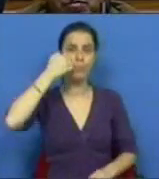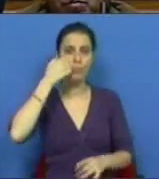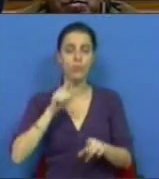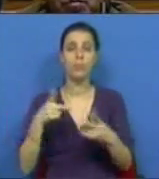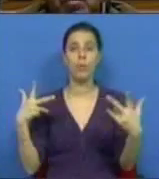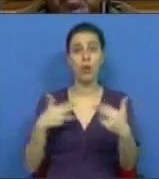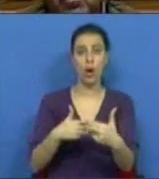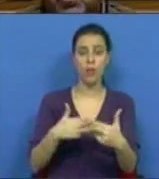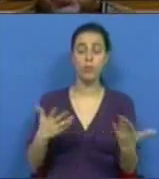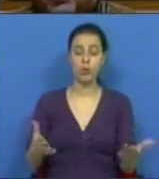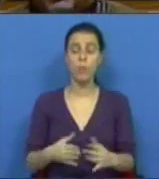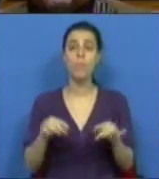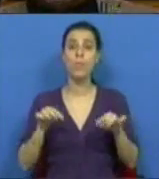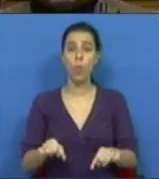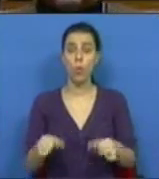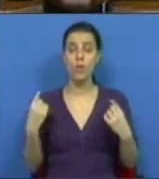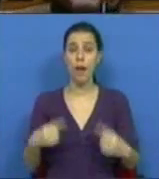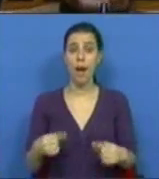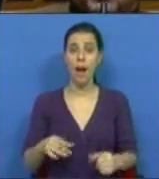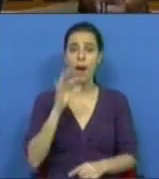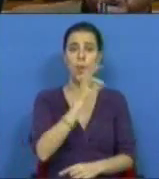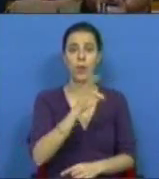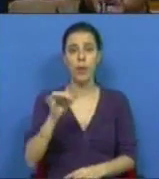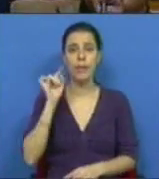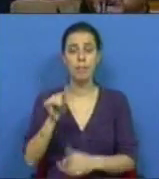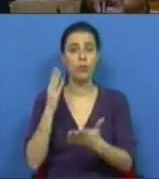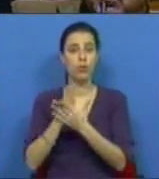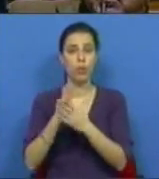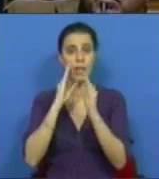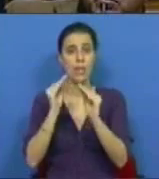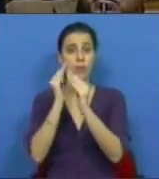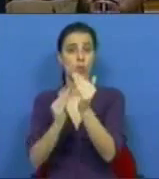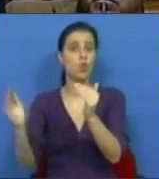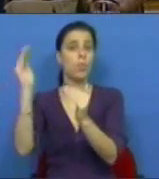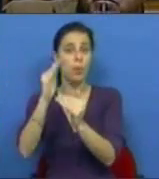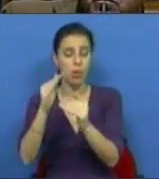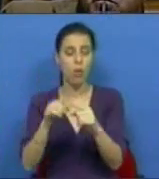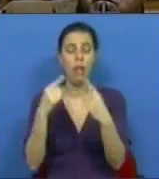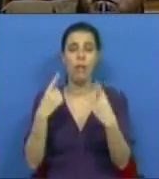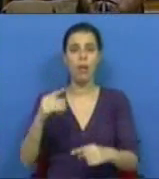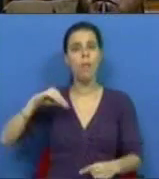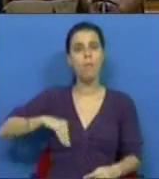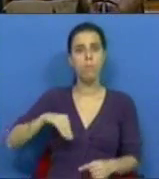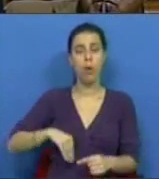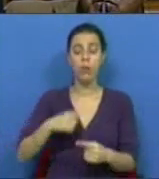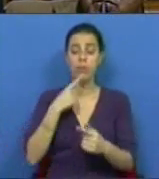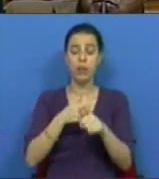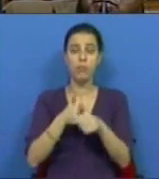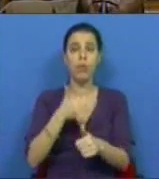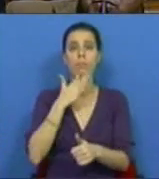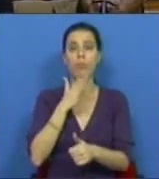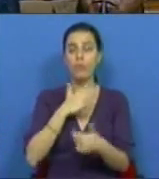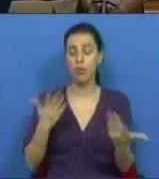pelos cortes. Há hoje 44 mil estudantes do ensino superior que têm uma bolsa segundo o regime